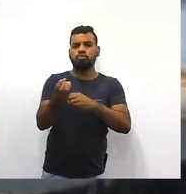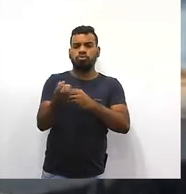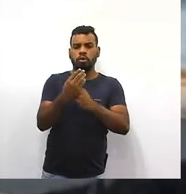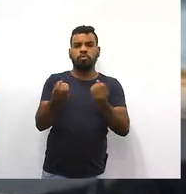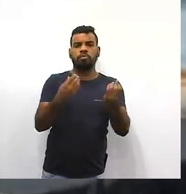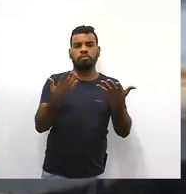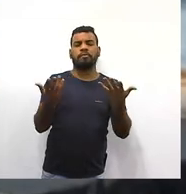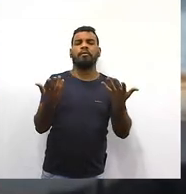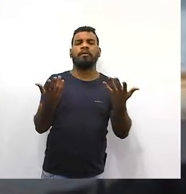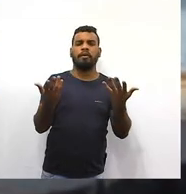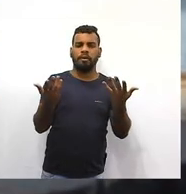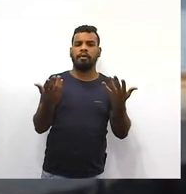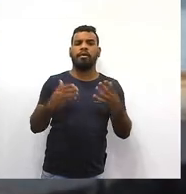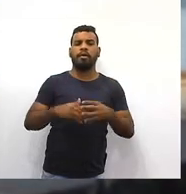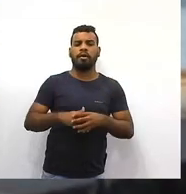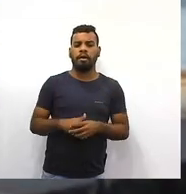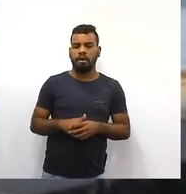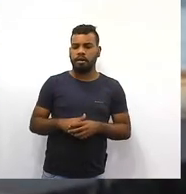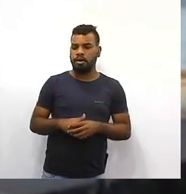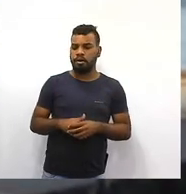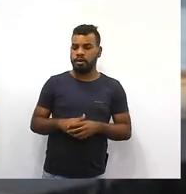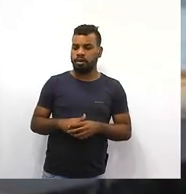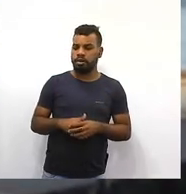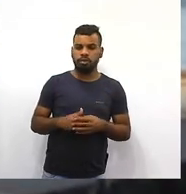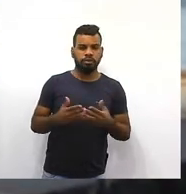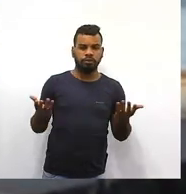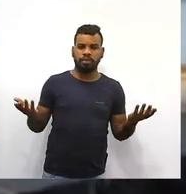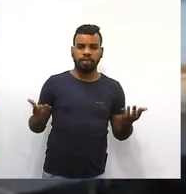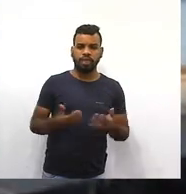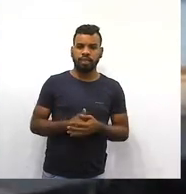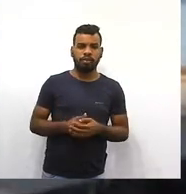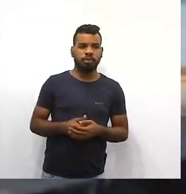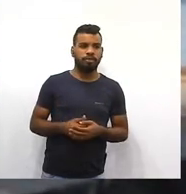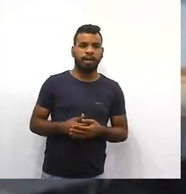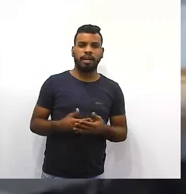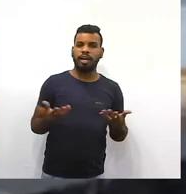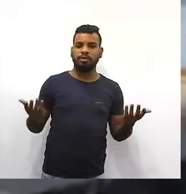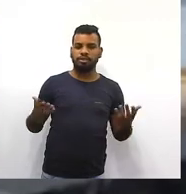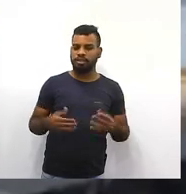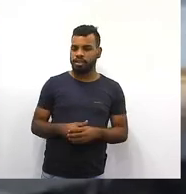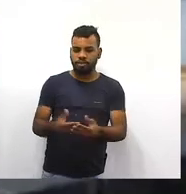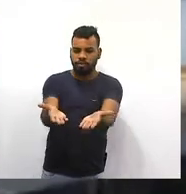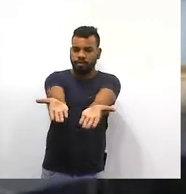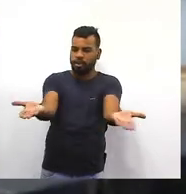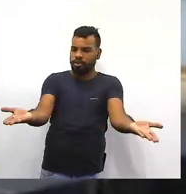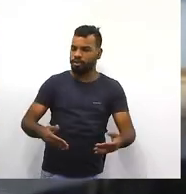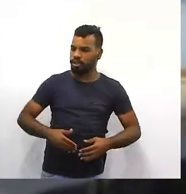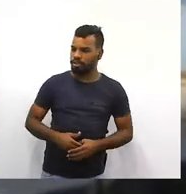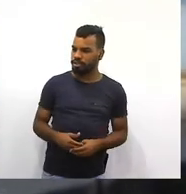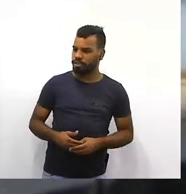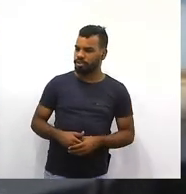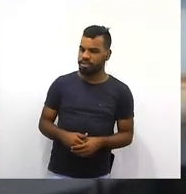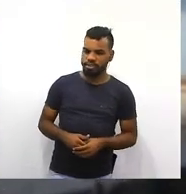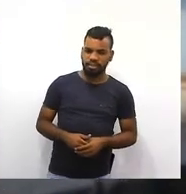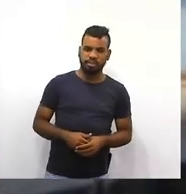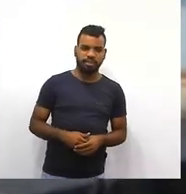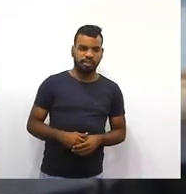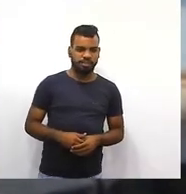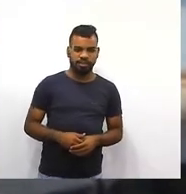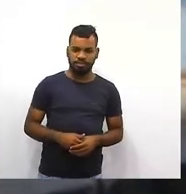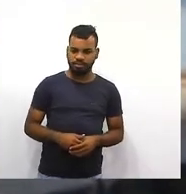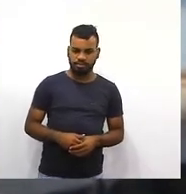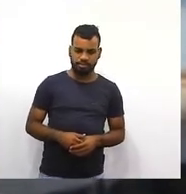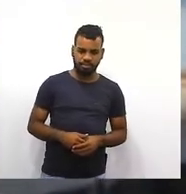aqui e manda o teu alô. Quero mandar um alô para você direto do Rio Capibaribe, não é isso? Mandar um alô para todo mundo que está